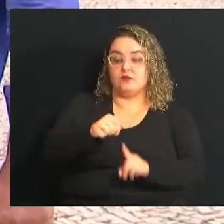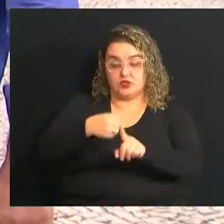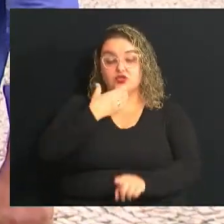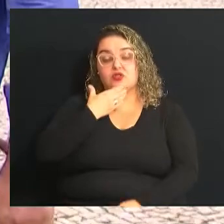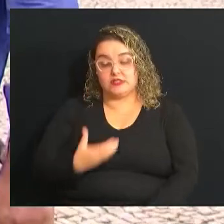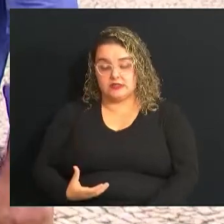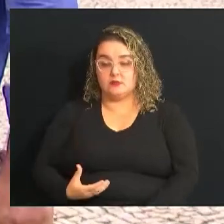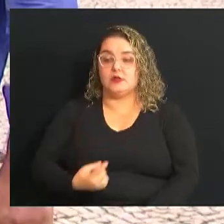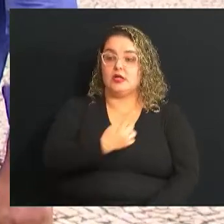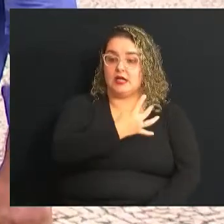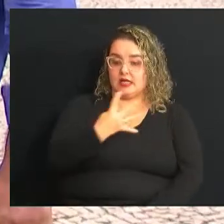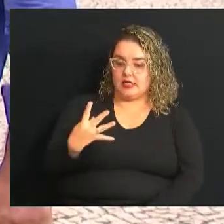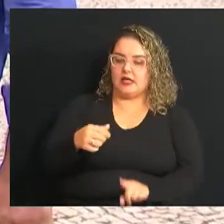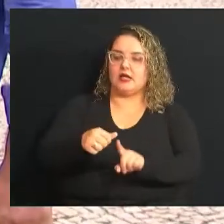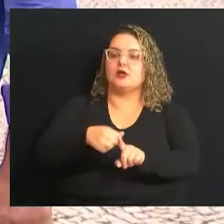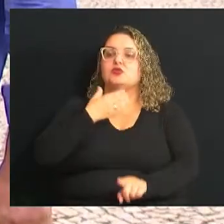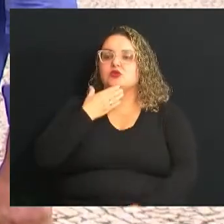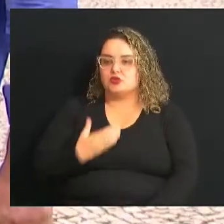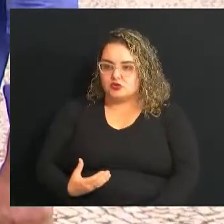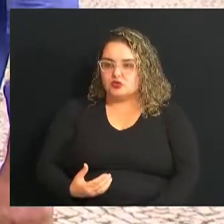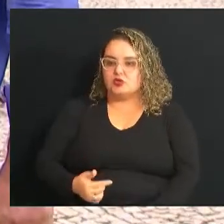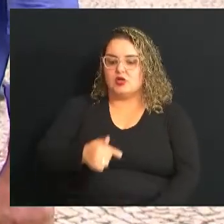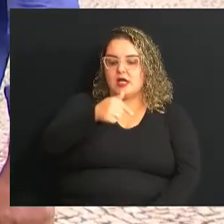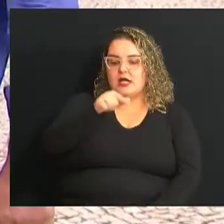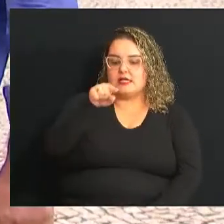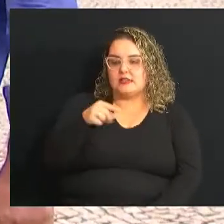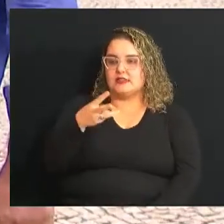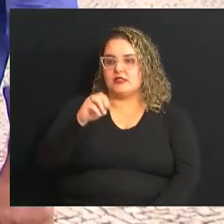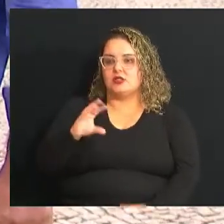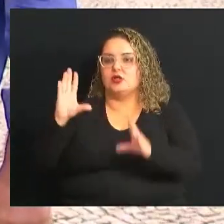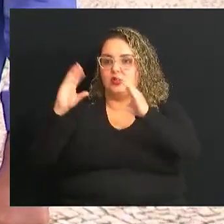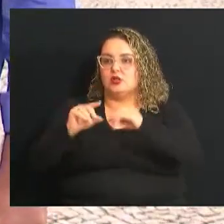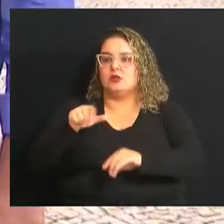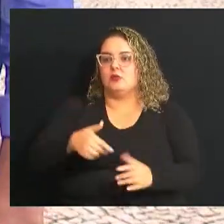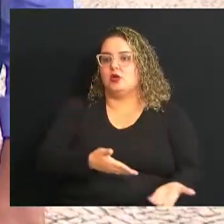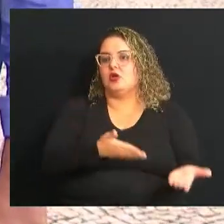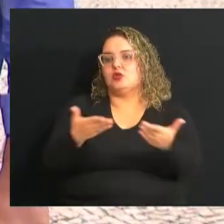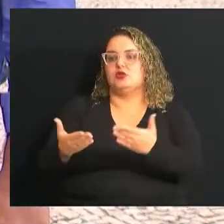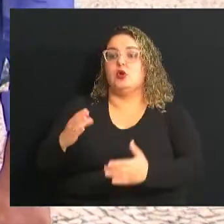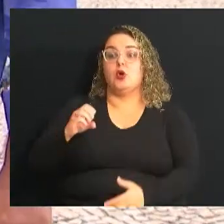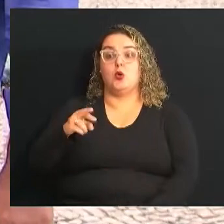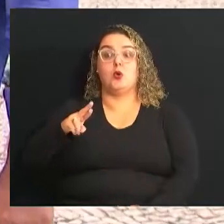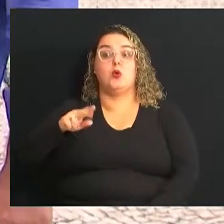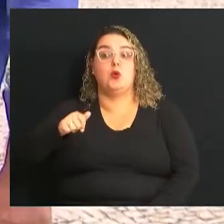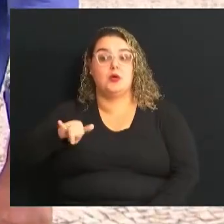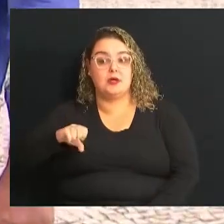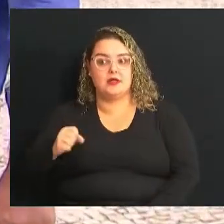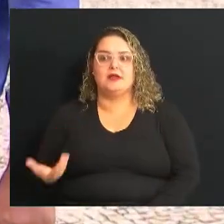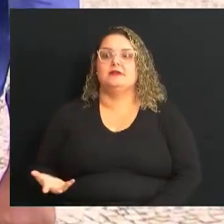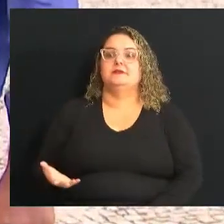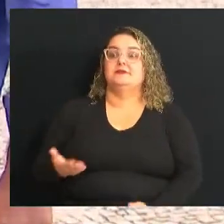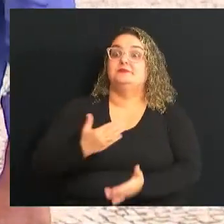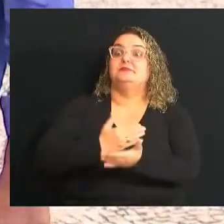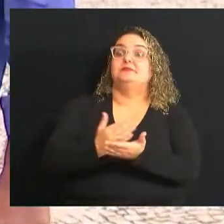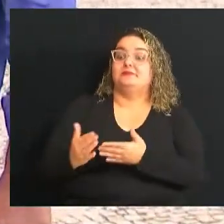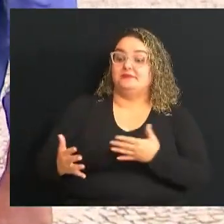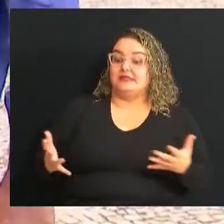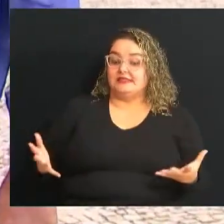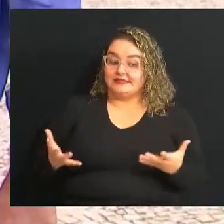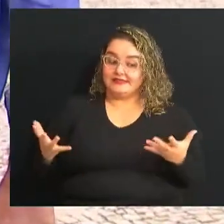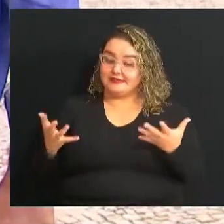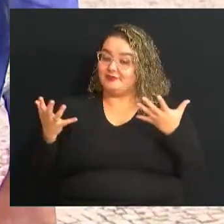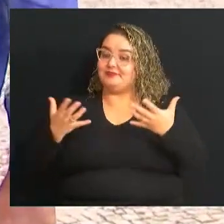ter 22 banheiros químicos, além também de food trucks, que vão vender alimentos e bebidas